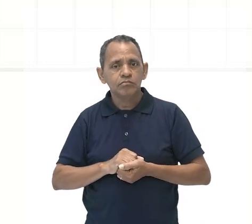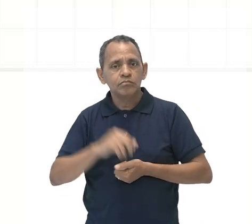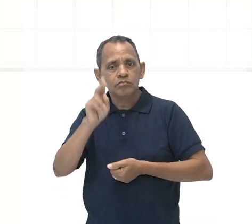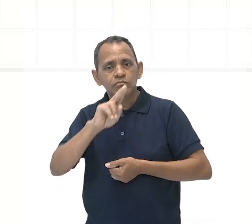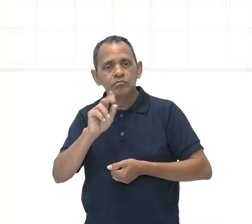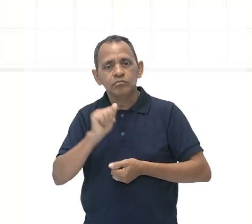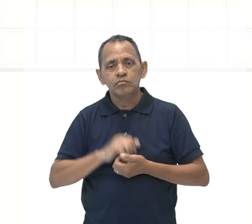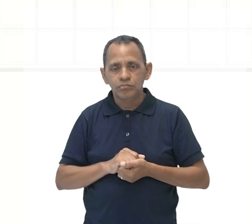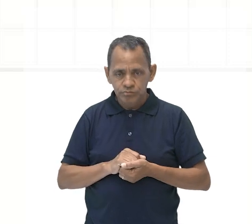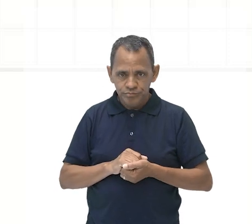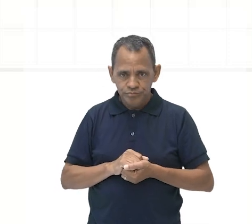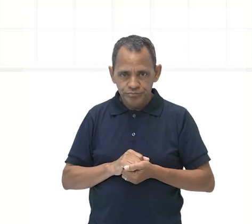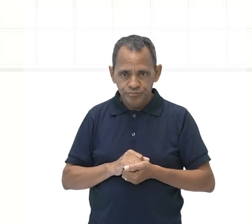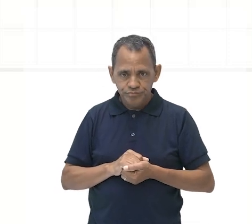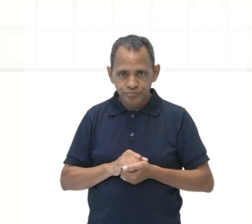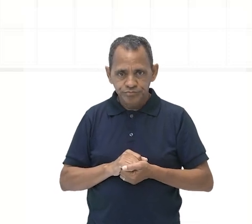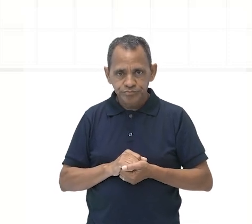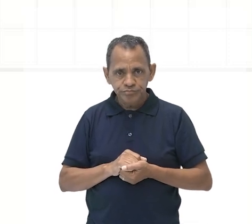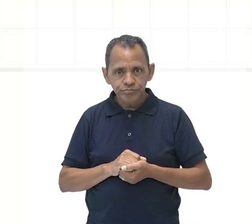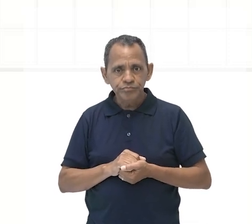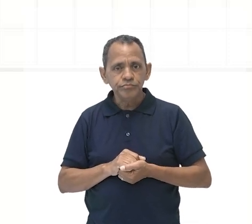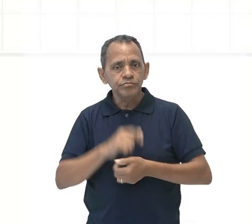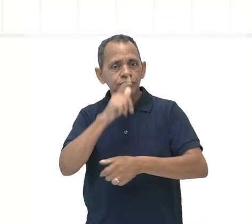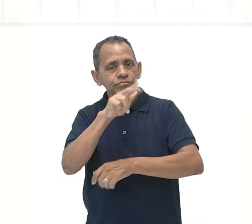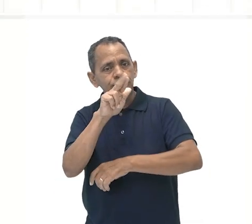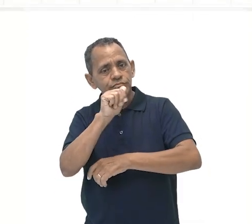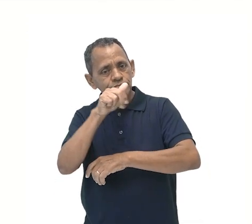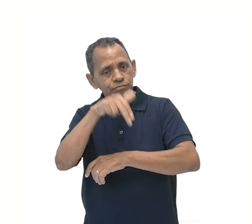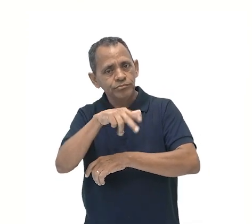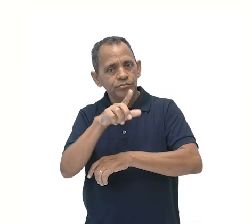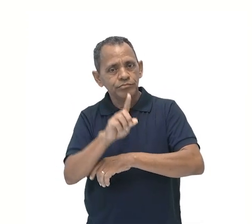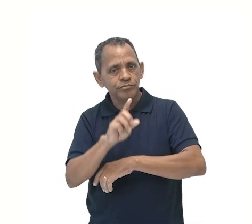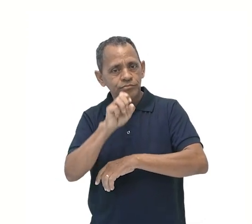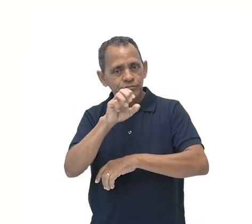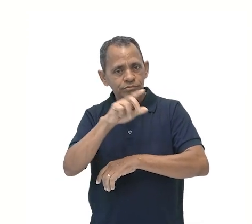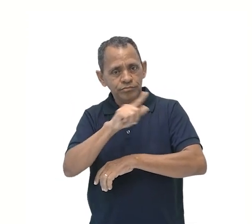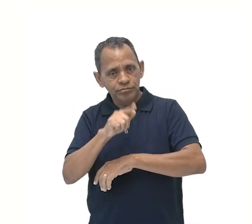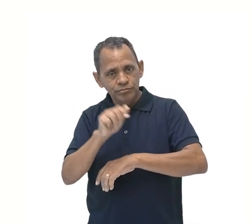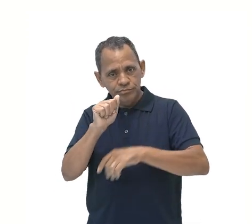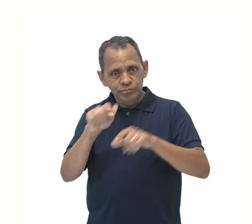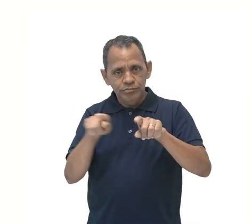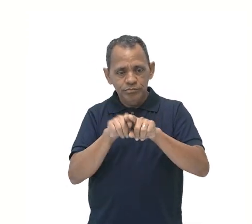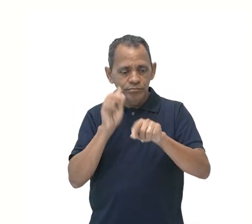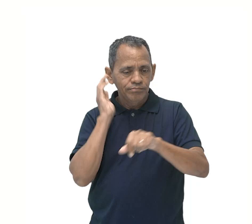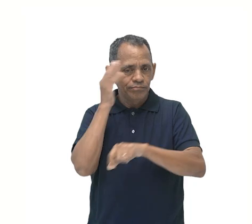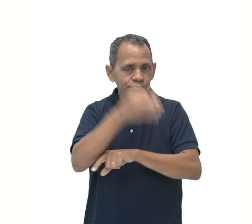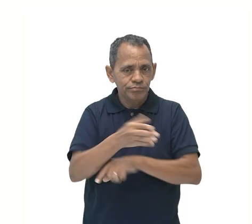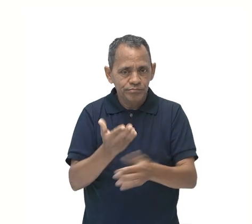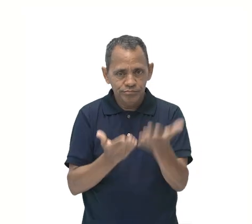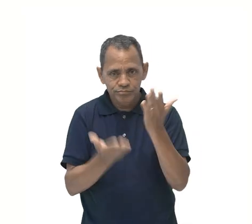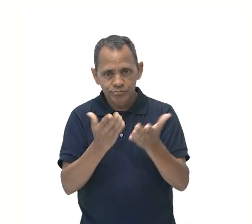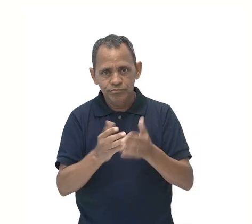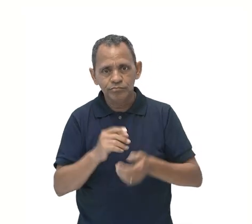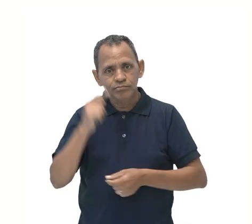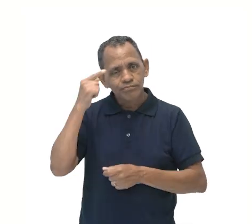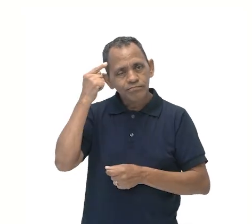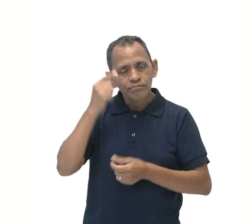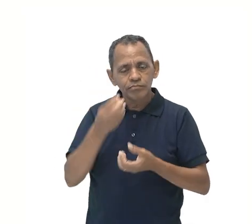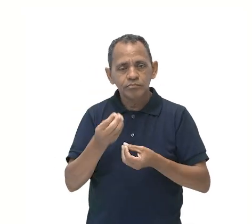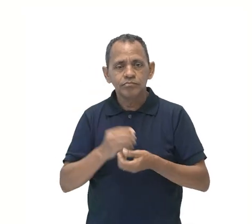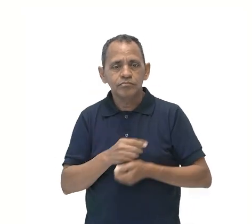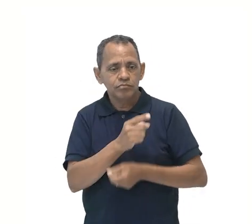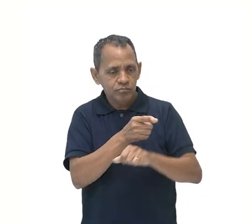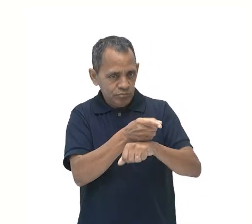diretamente proporcionais, como fizemos no exemplo anterior. Por quê? É só pensar o seguinte: 1